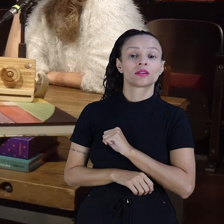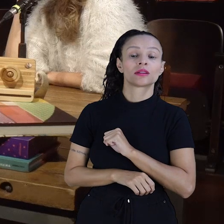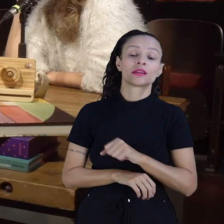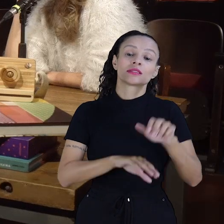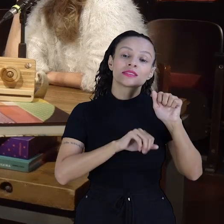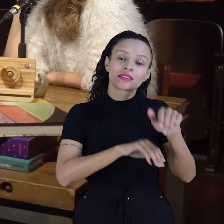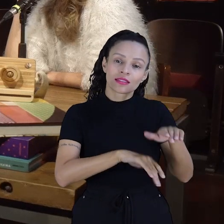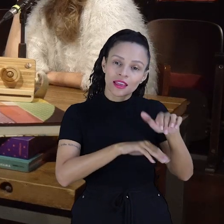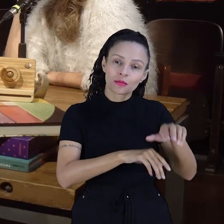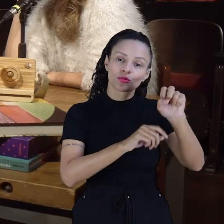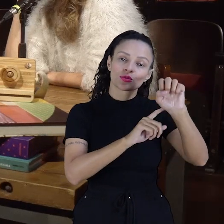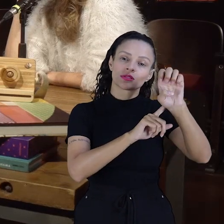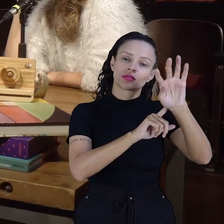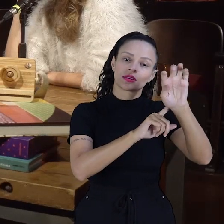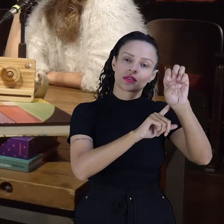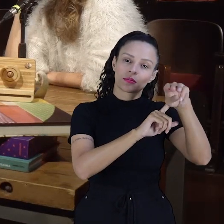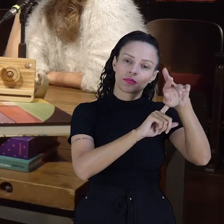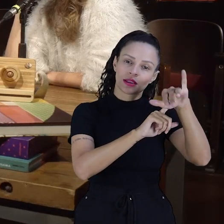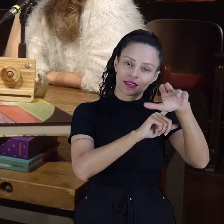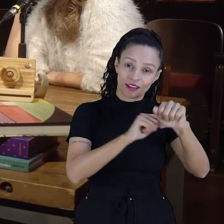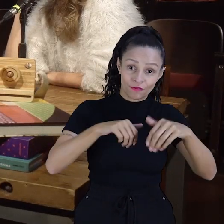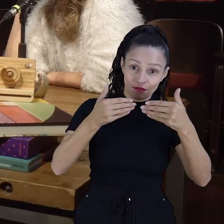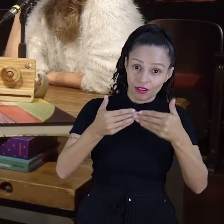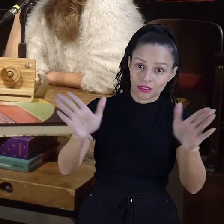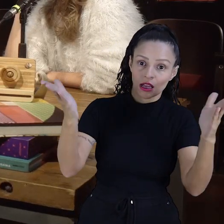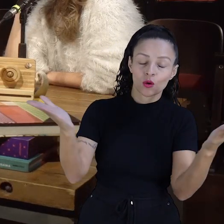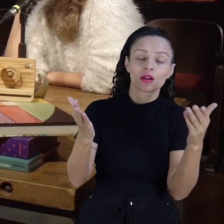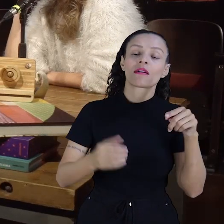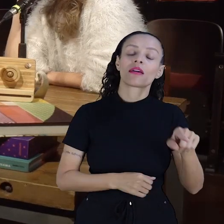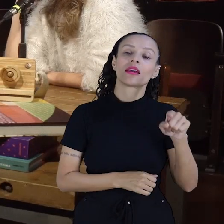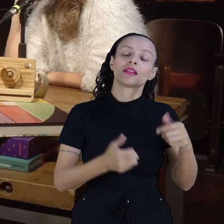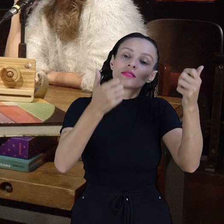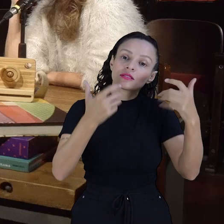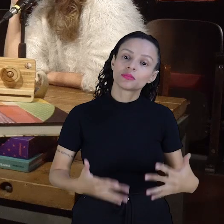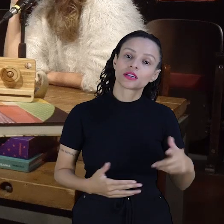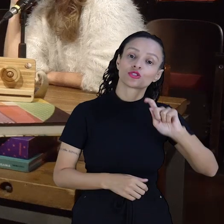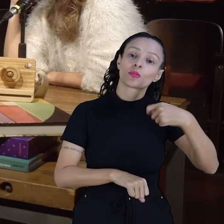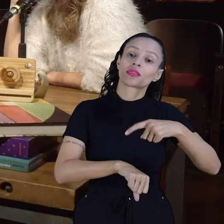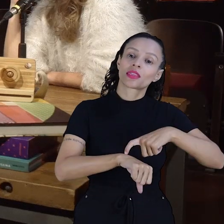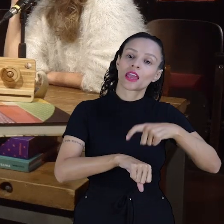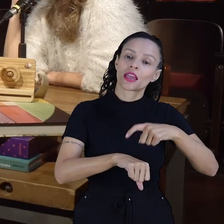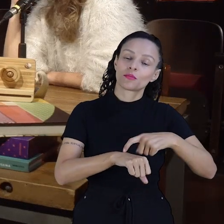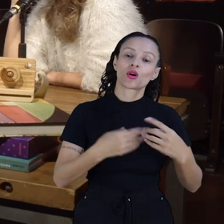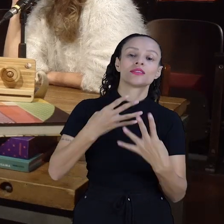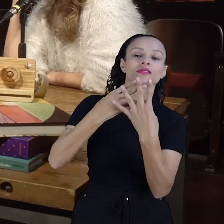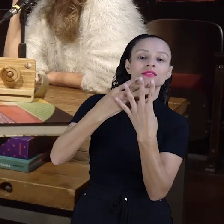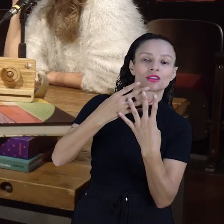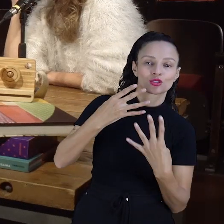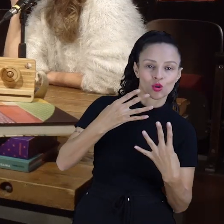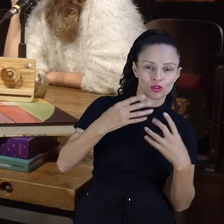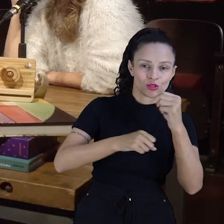O Setembro de Setembrina, que eu vou lançar agora, é um livro que fala sobre o tempo, as estações do